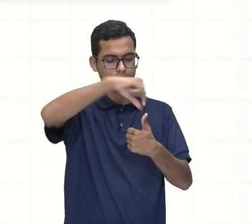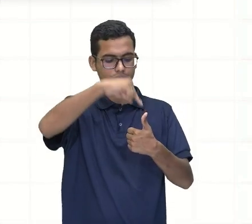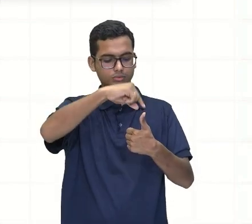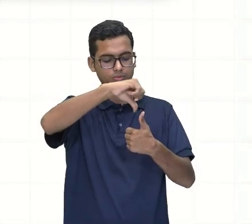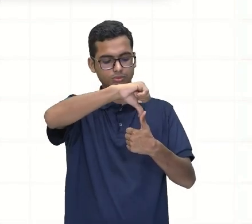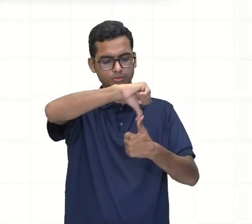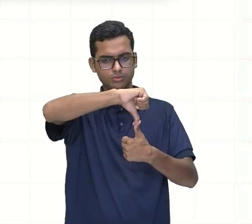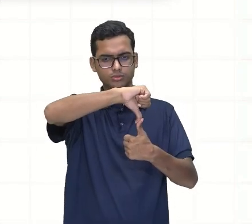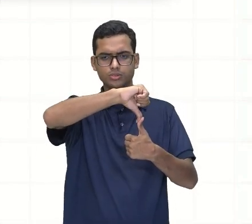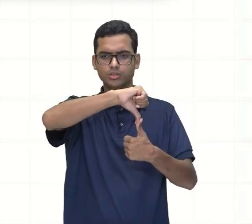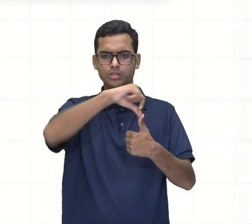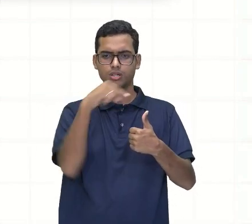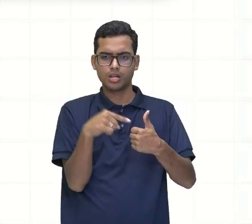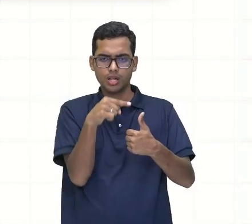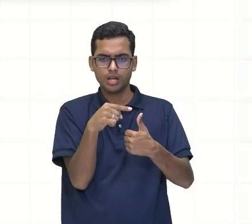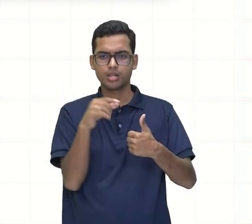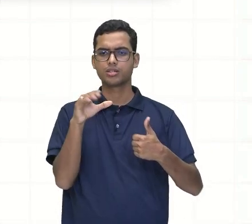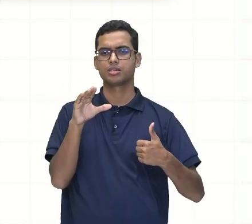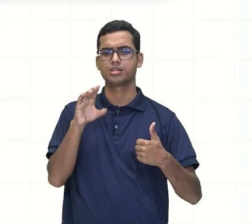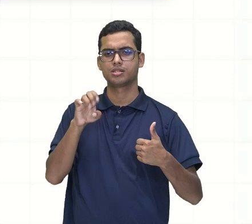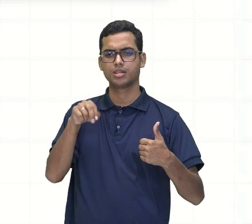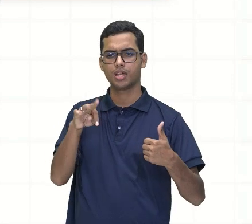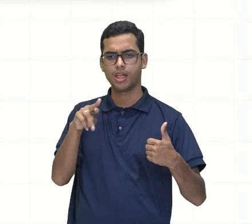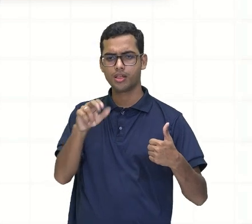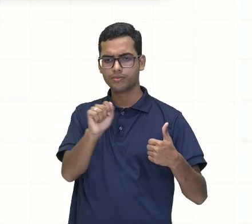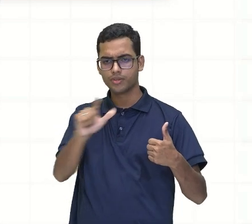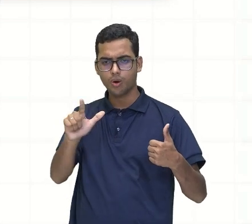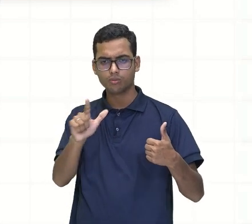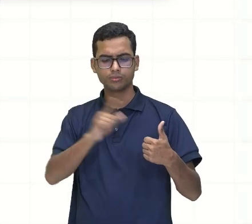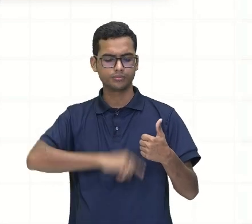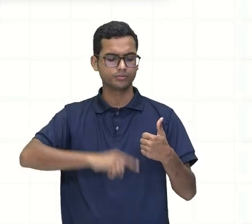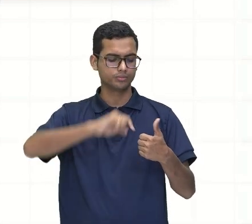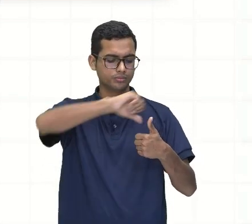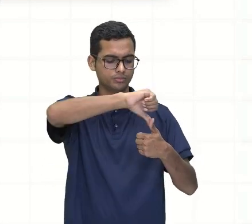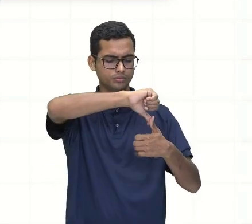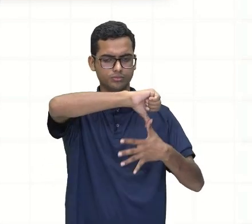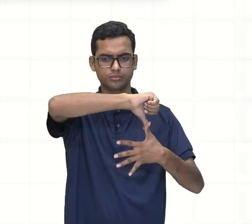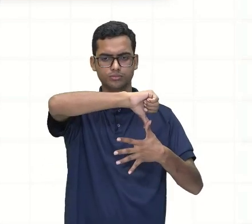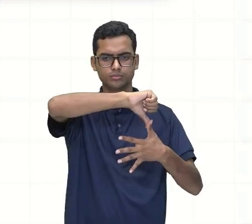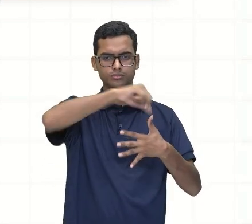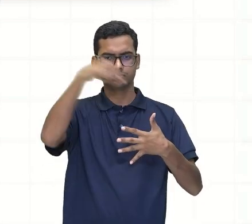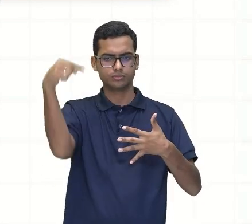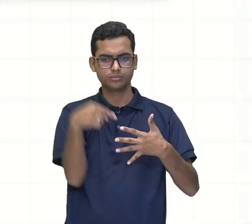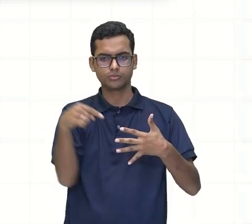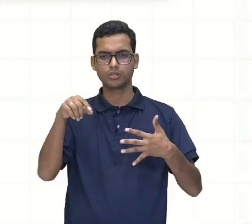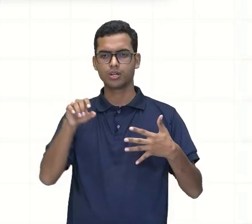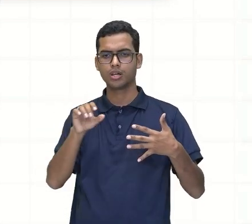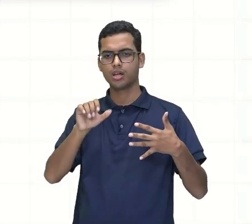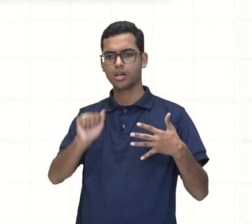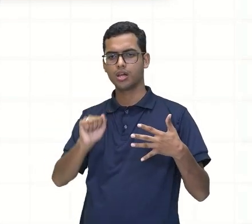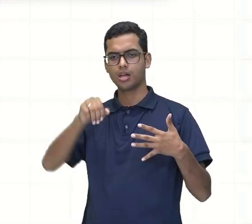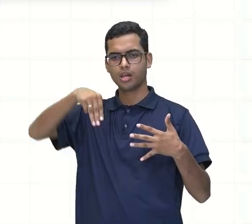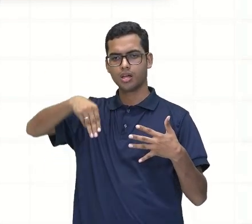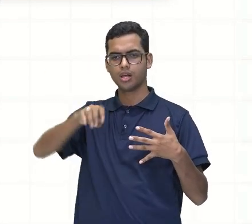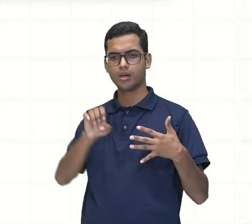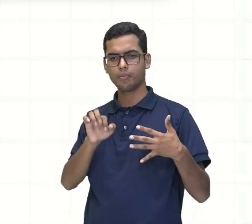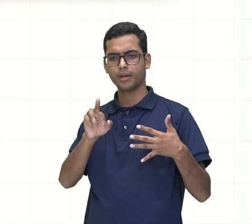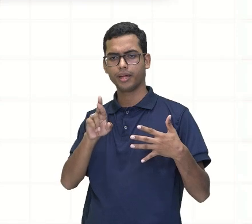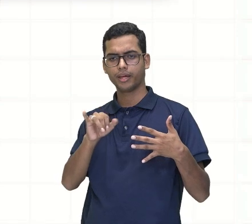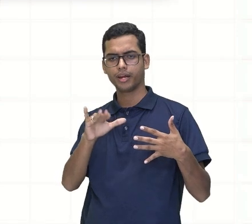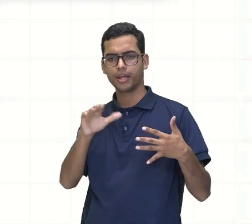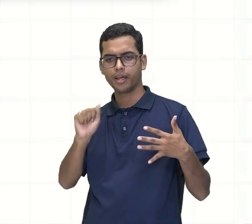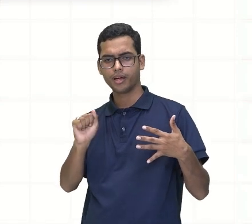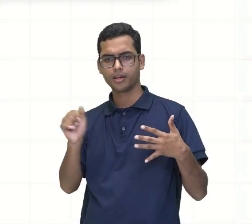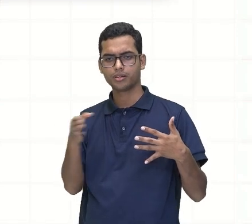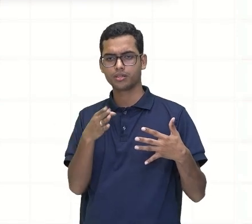Lembrando que no momento das grandes navegações, esse território ele não tinha essa divisão, certo? De América do Norte, Central e do